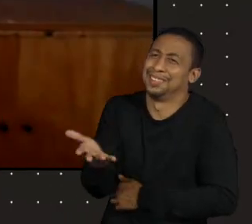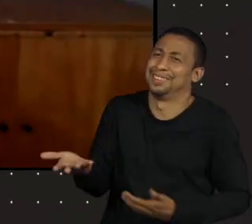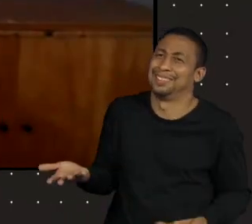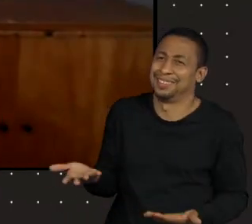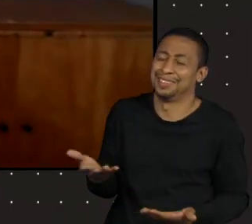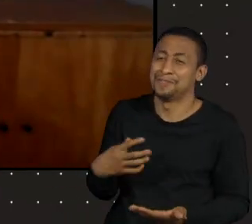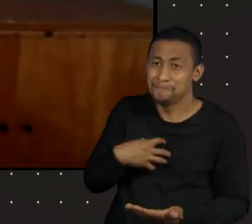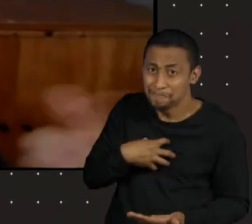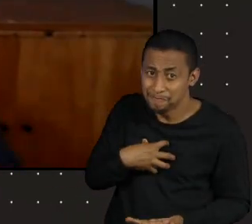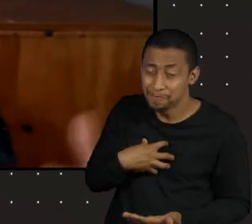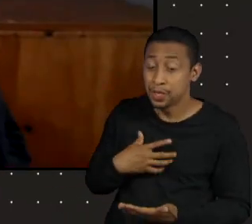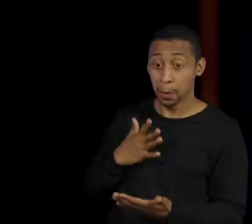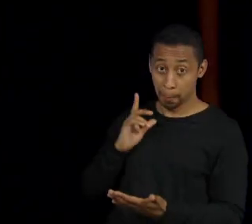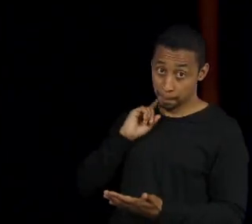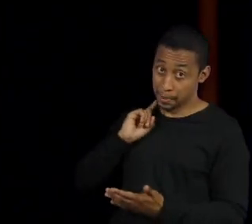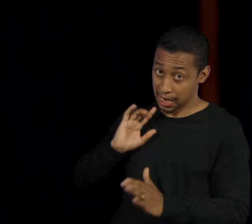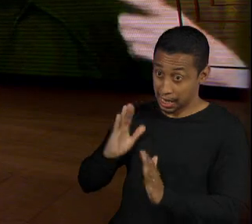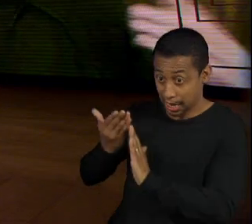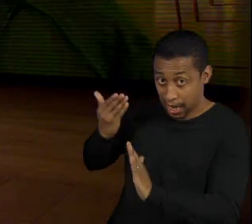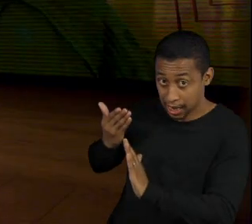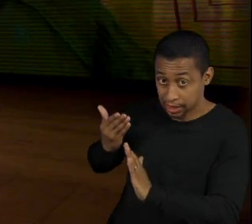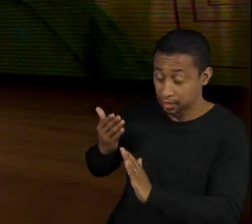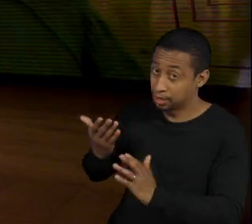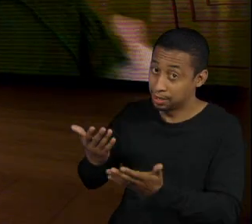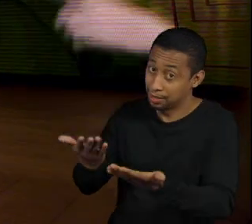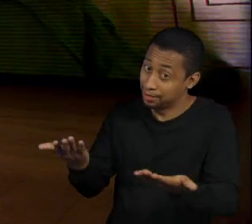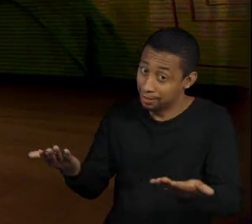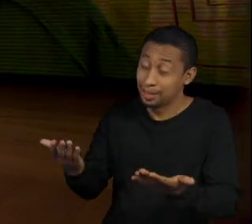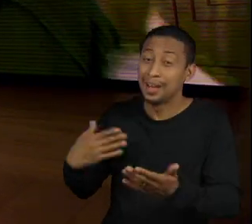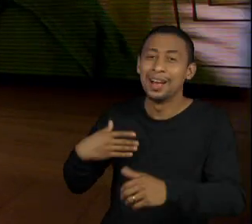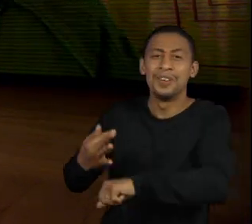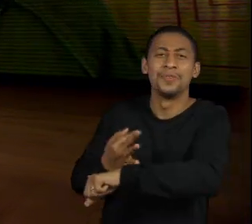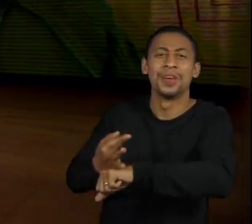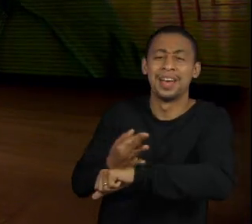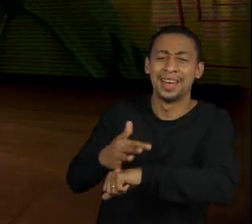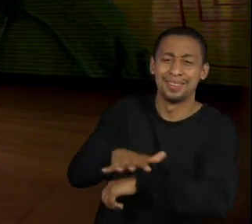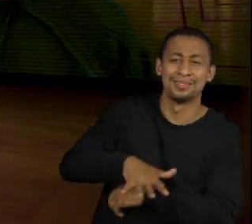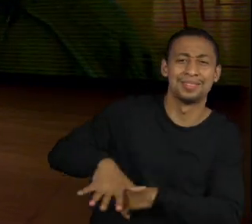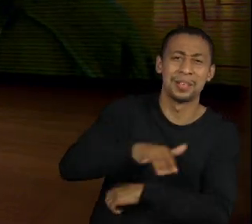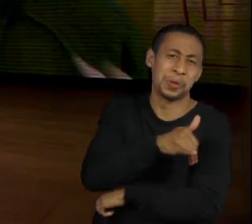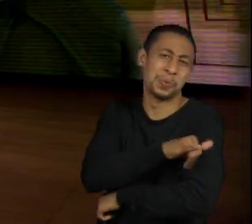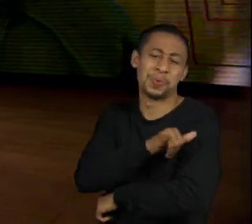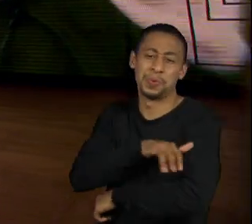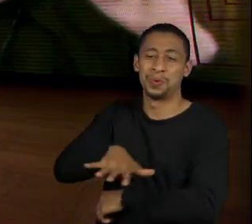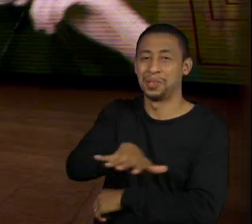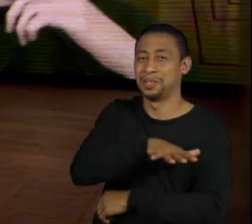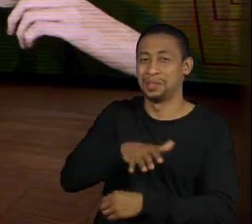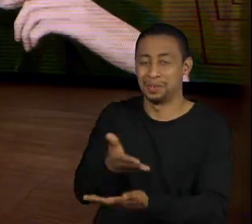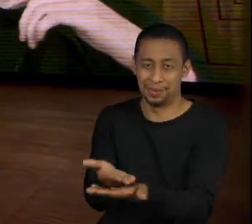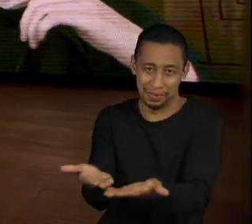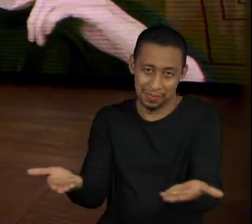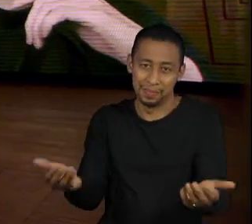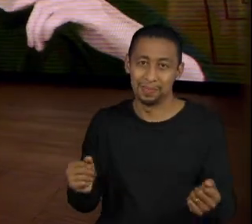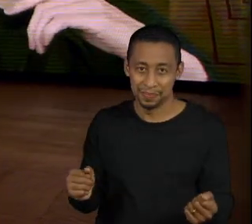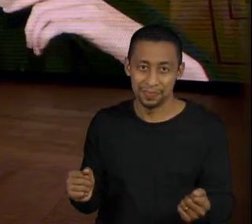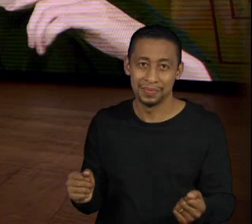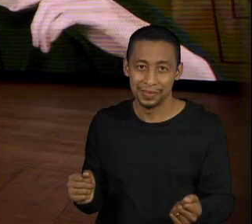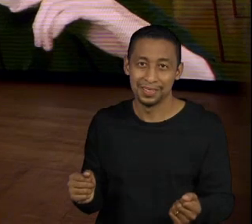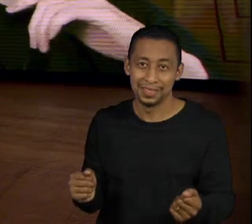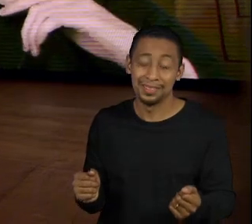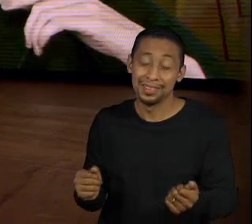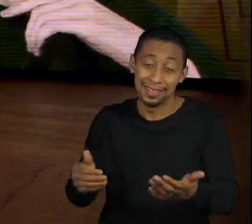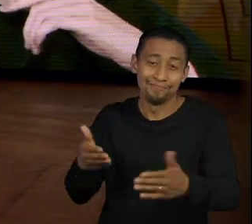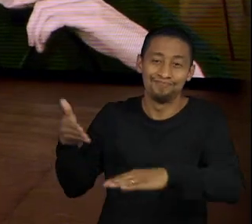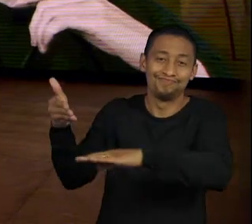mineira. Que é um trauma de mineiro. Como mineira, isso, né? passava muitas férias em Cabo Frio, Rio das Ostras. A gente